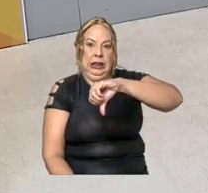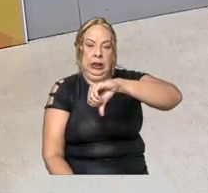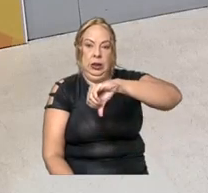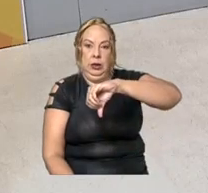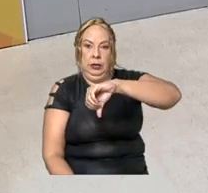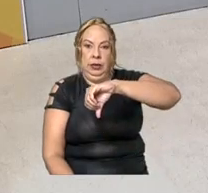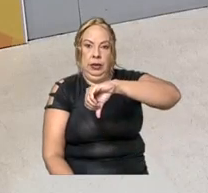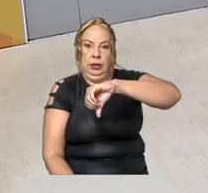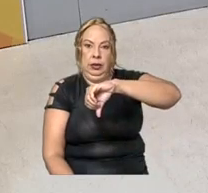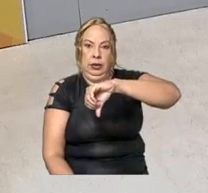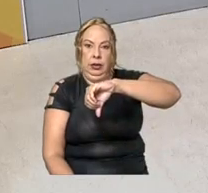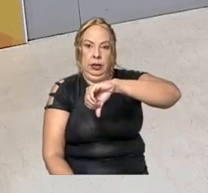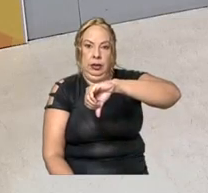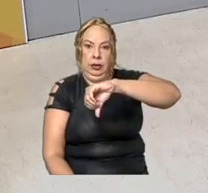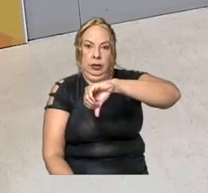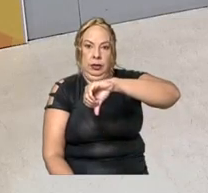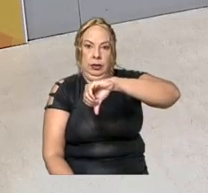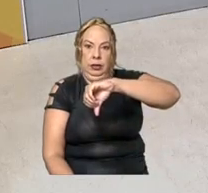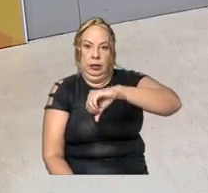Número 9.